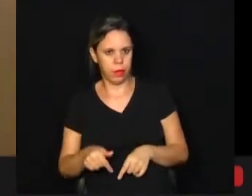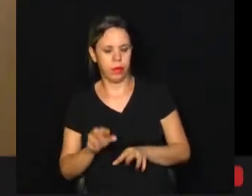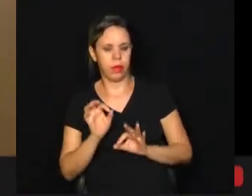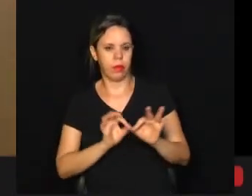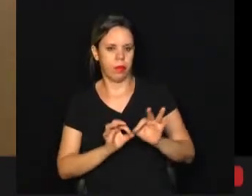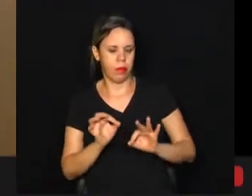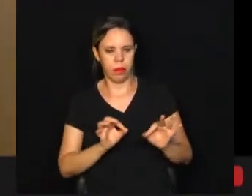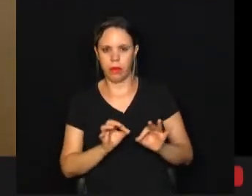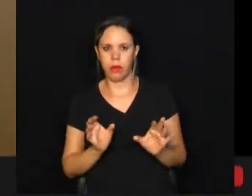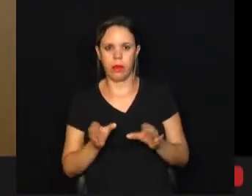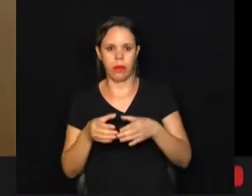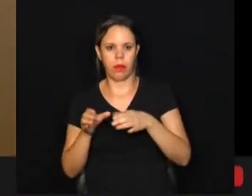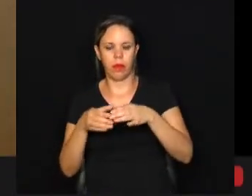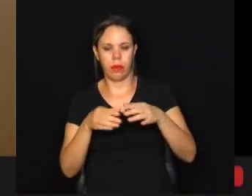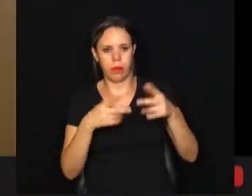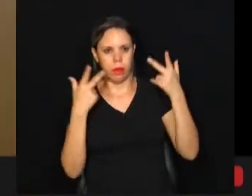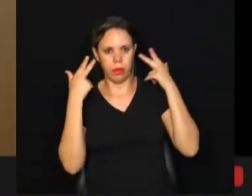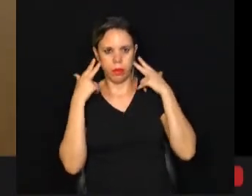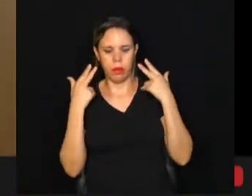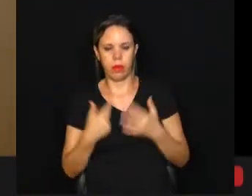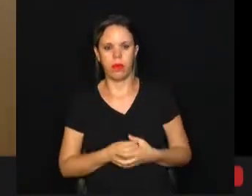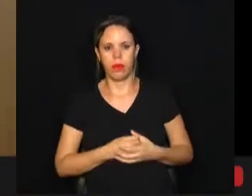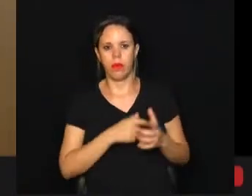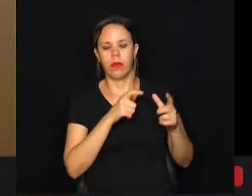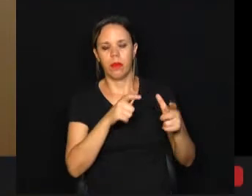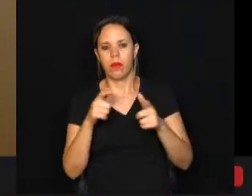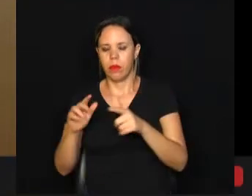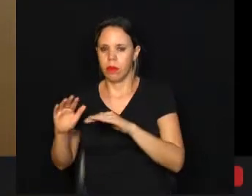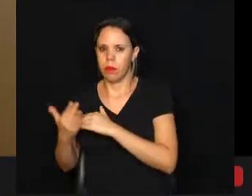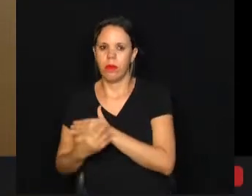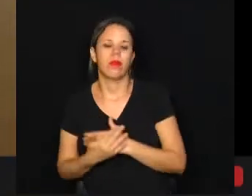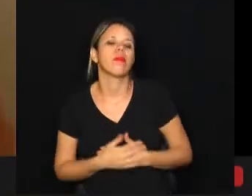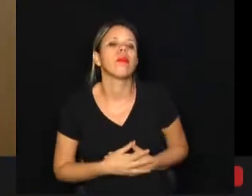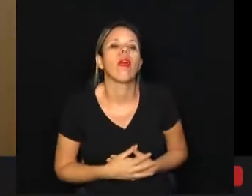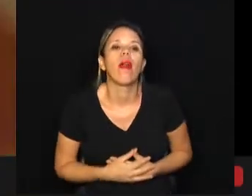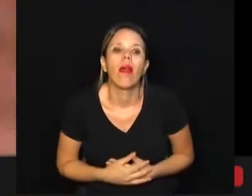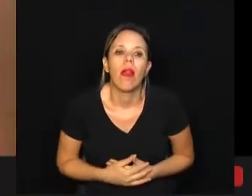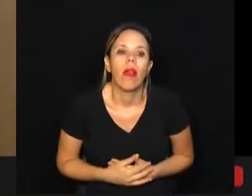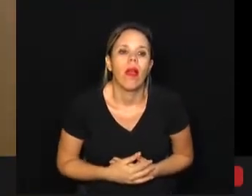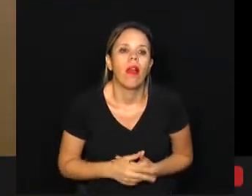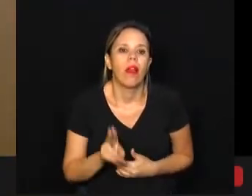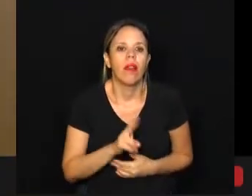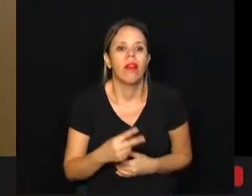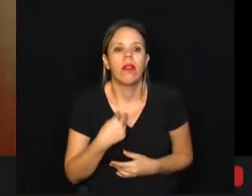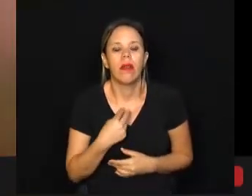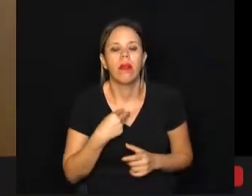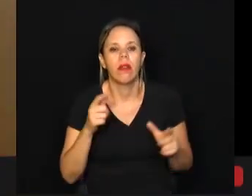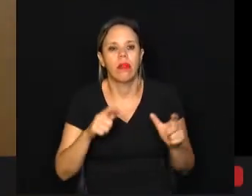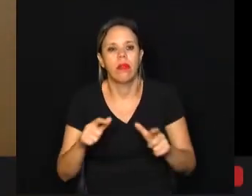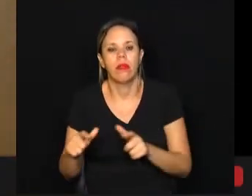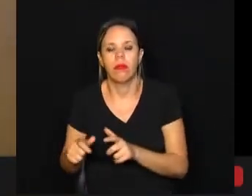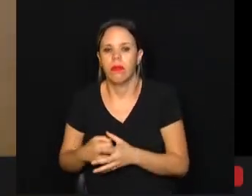organização comunitária, normalmente, de um determinado bairro, de um determinado território, que ocupa um espaço que